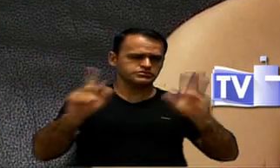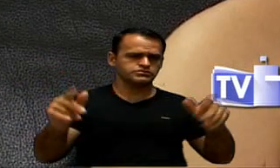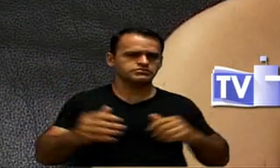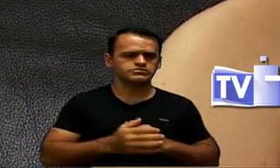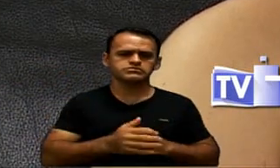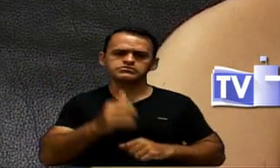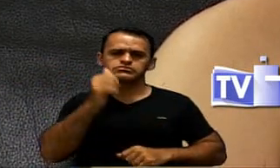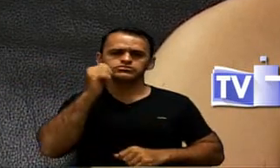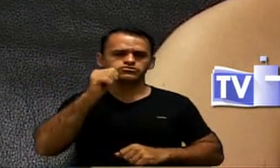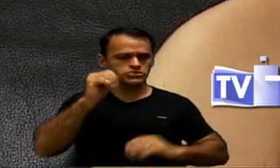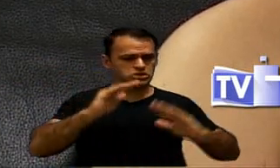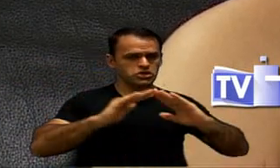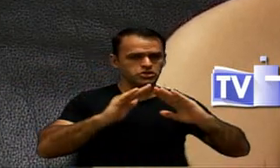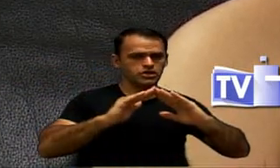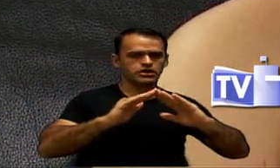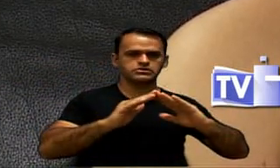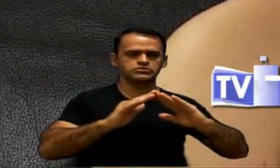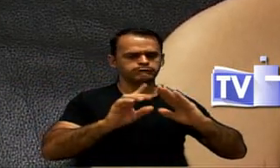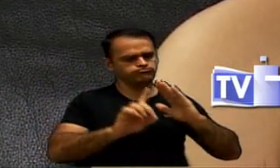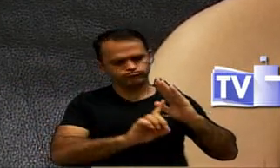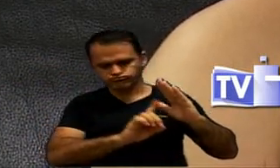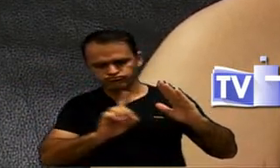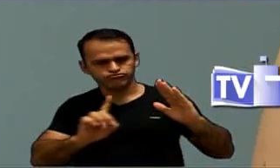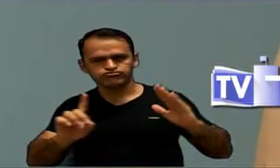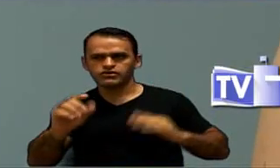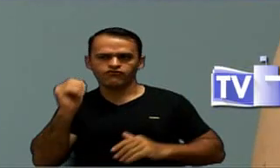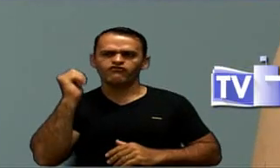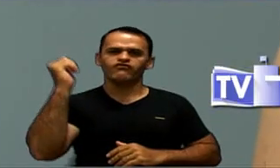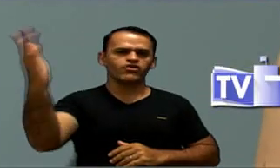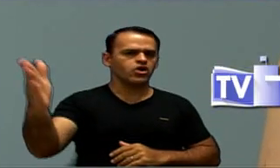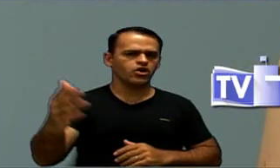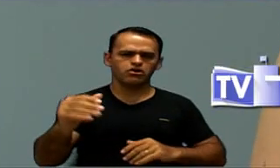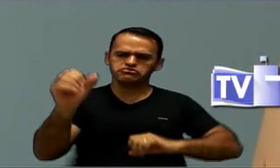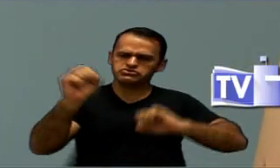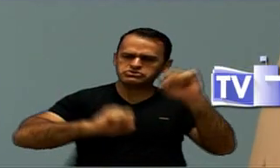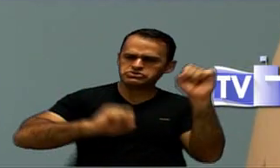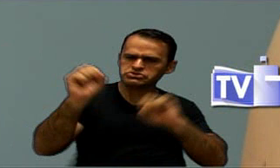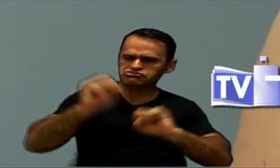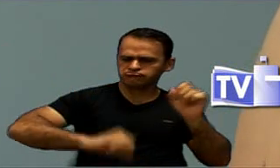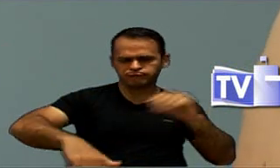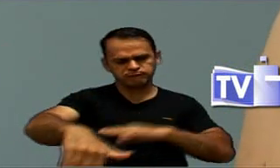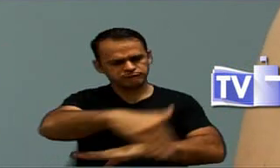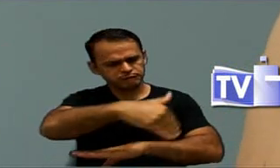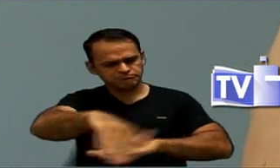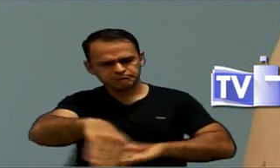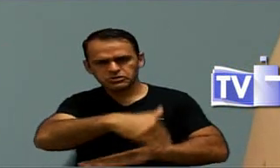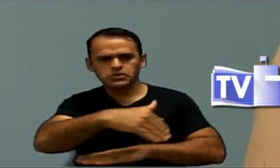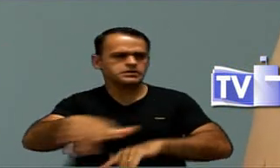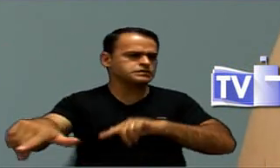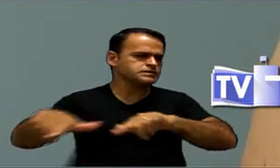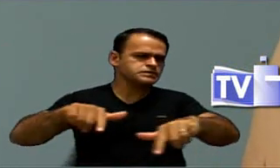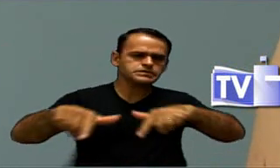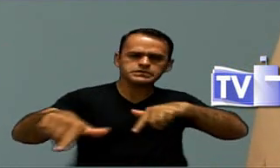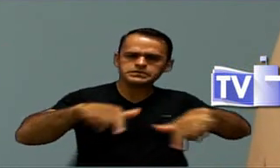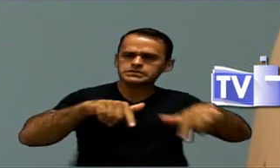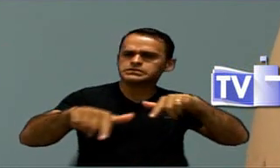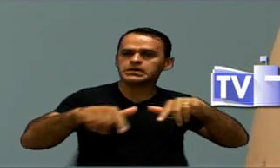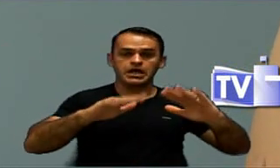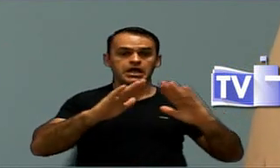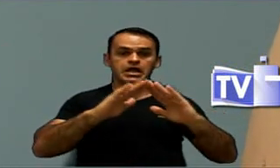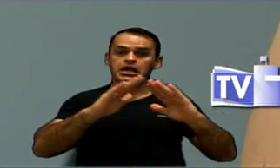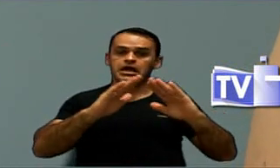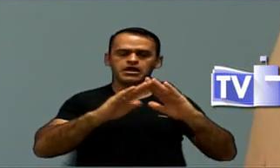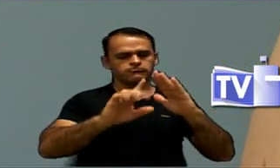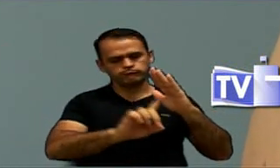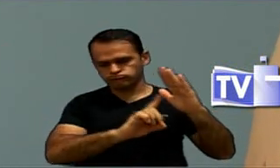sair de casa para trabalhar, a partir do momento que a gente tem essa mulher operária, que ela vai à rua, ela precisa ir até a fábrica, ela precisa sair de casa para